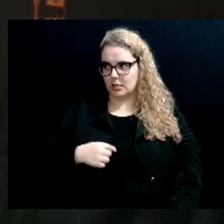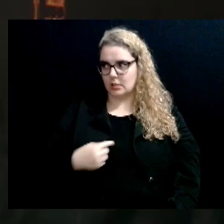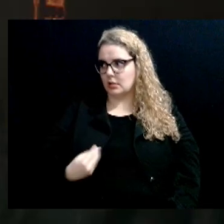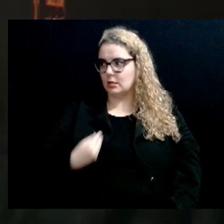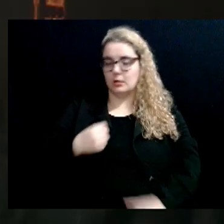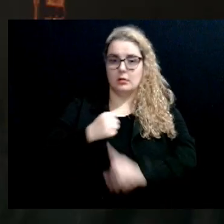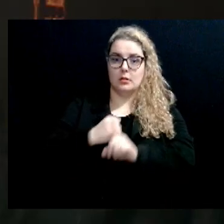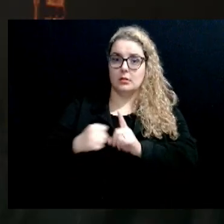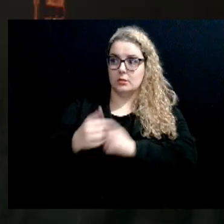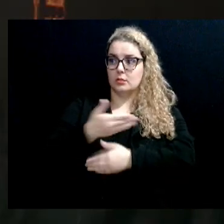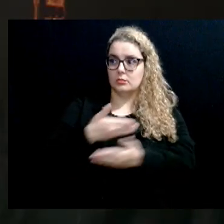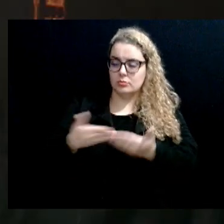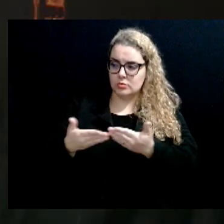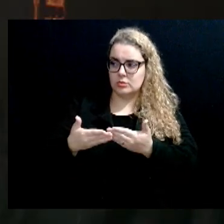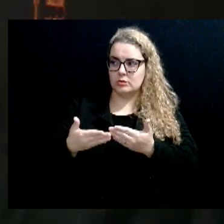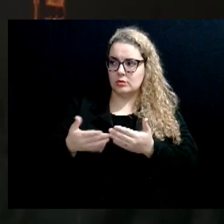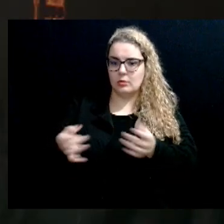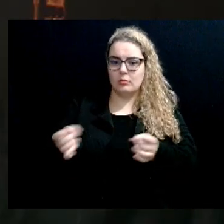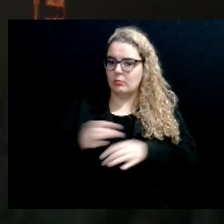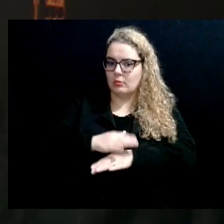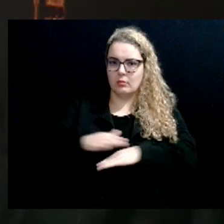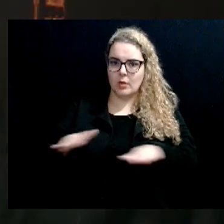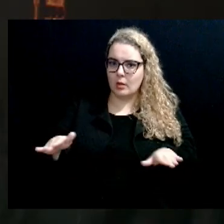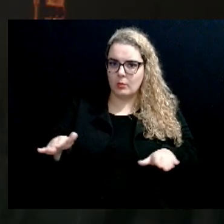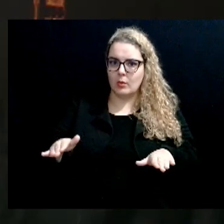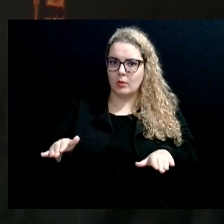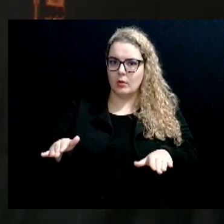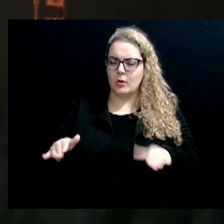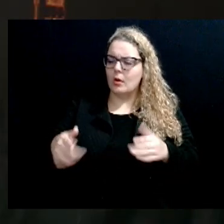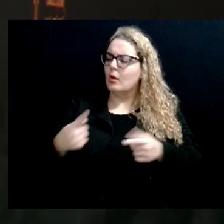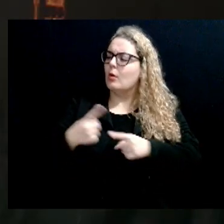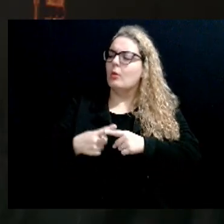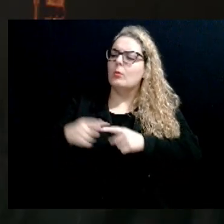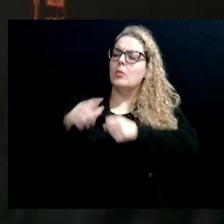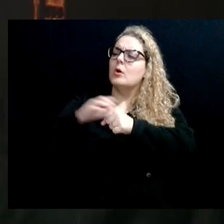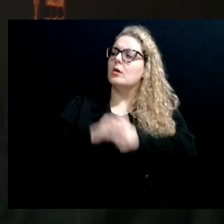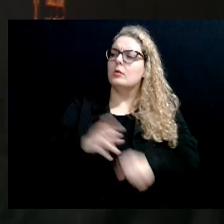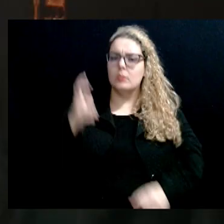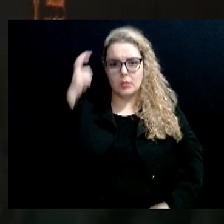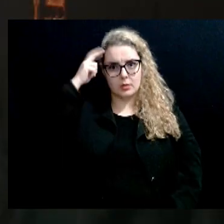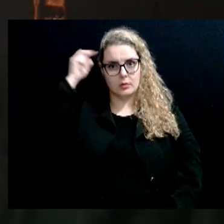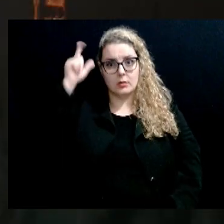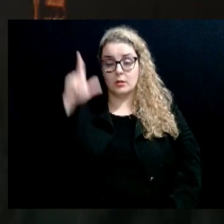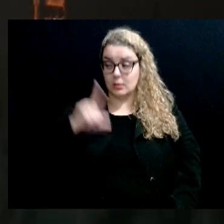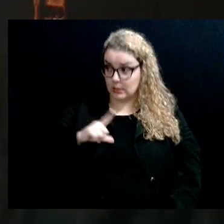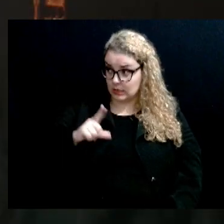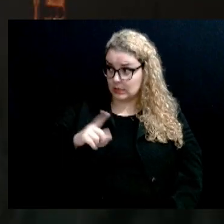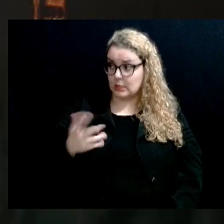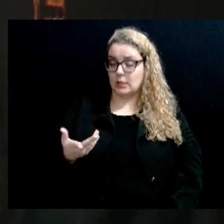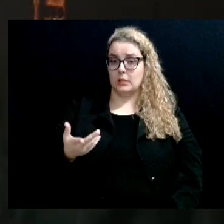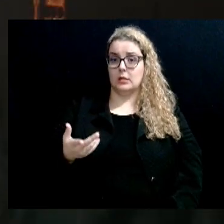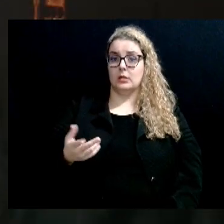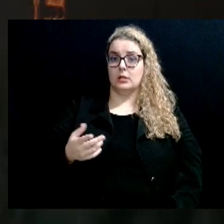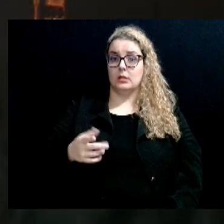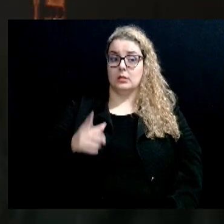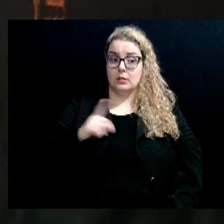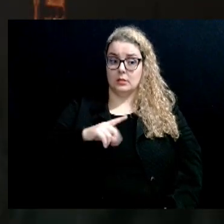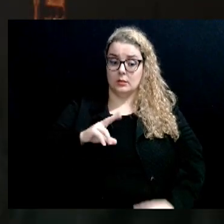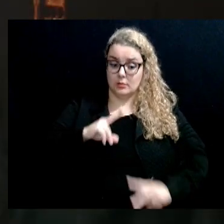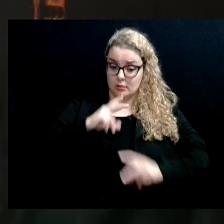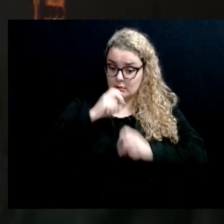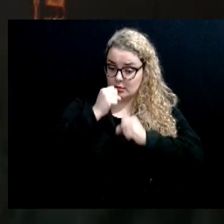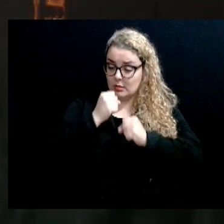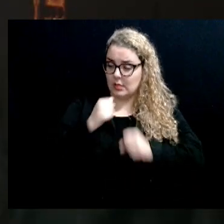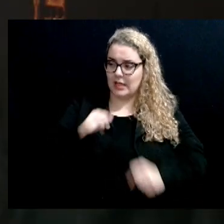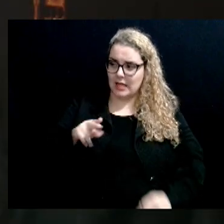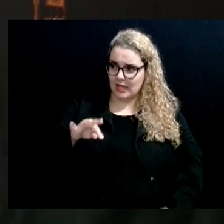Então, o porquê dessa pressão cultural? Isso ainda existe? Isso ainda reforça a autoanulação